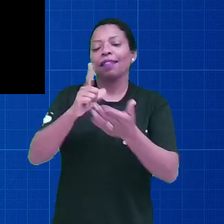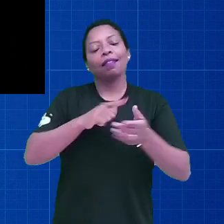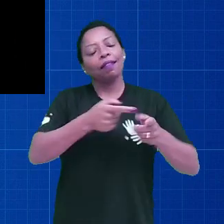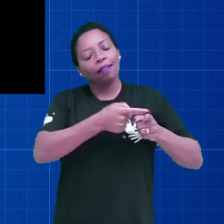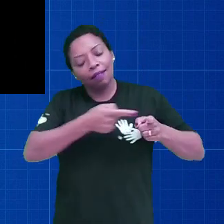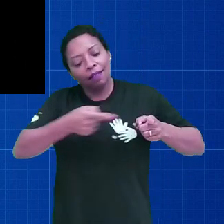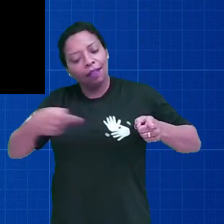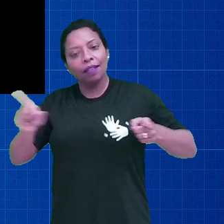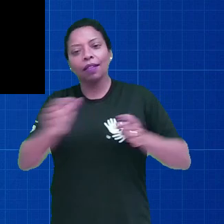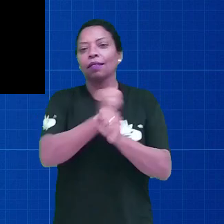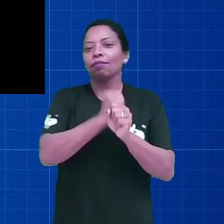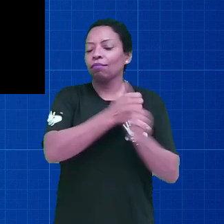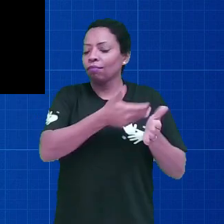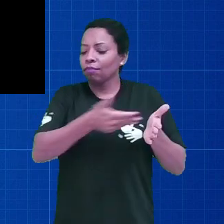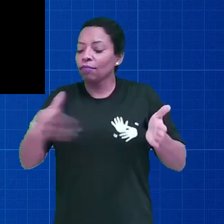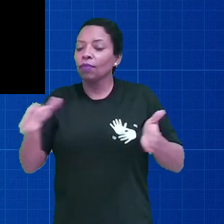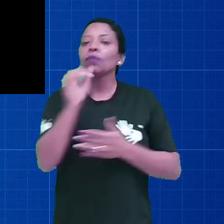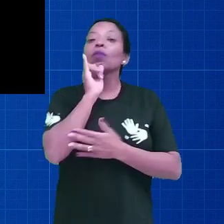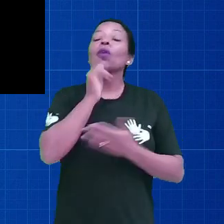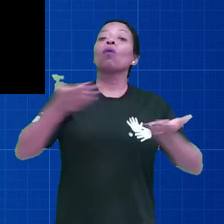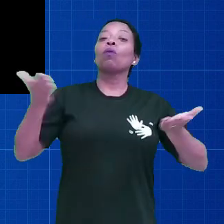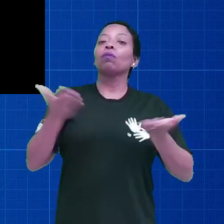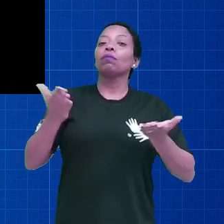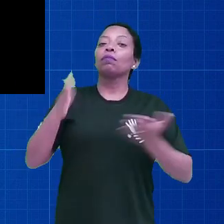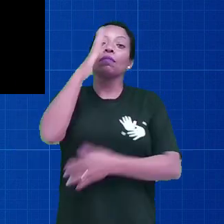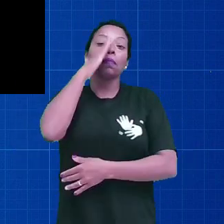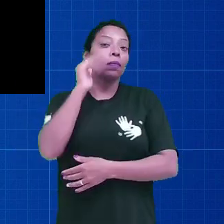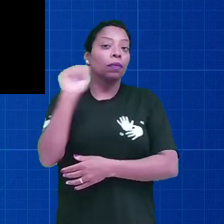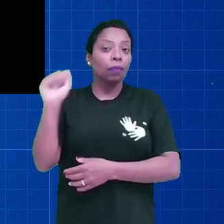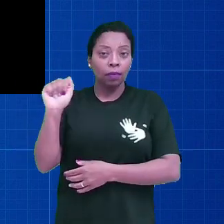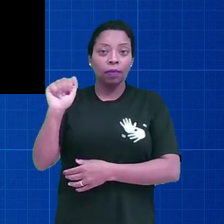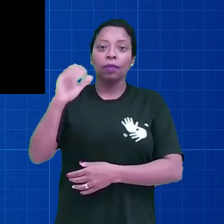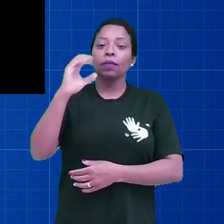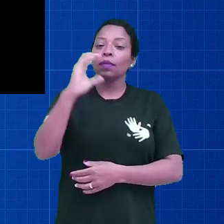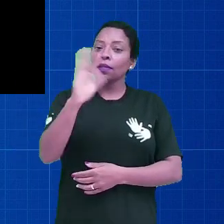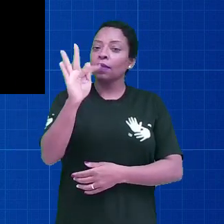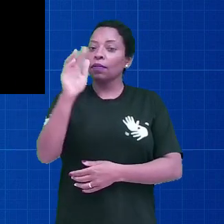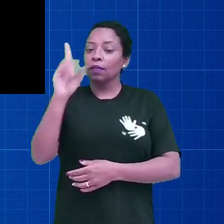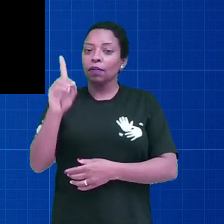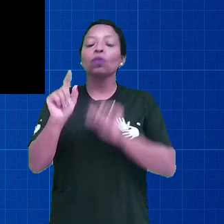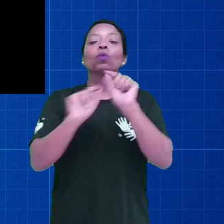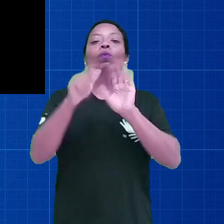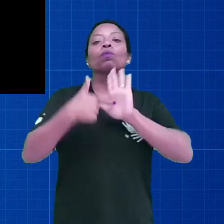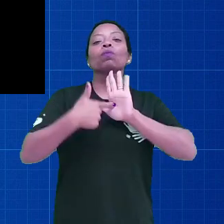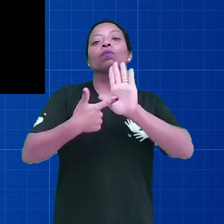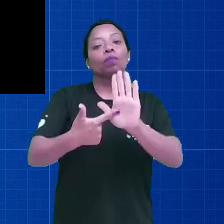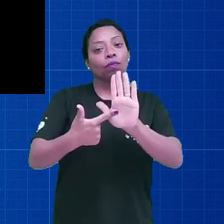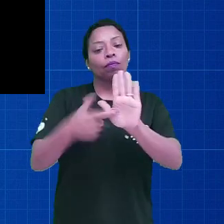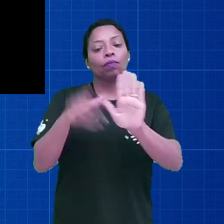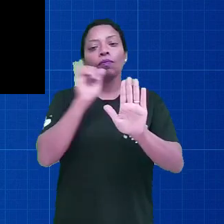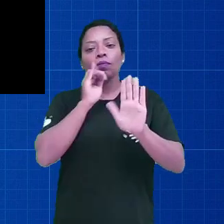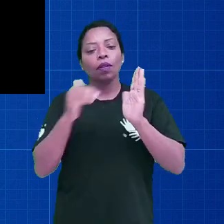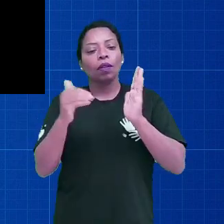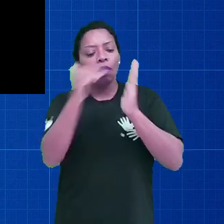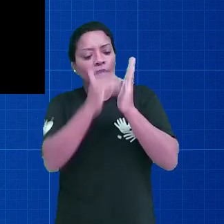por exemplo, né, Araucária, por exemplo, o município de Araucária é classificado como CFB, né, essa classificação ela vem de